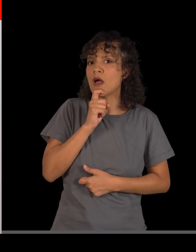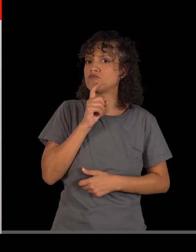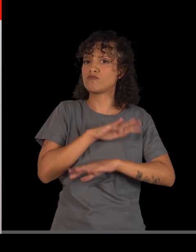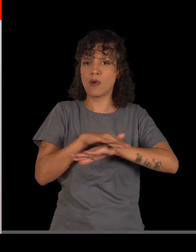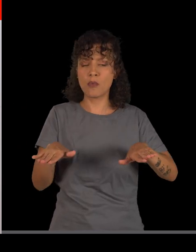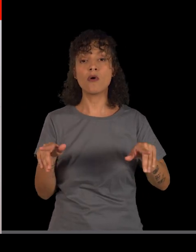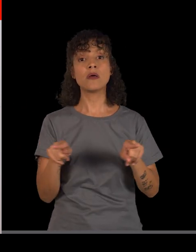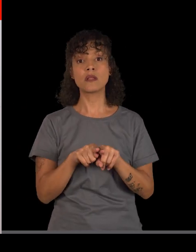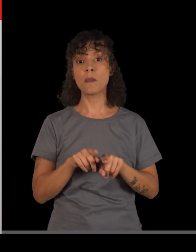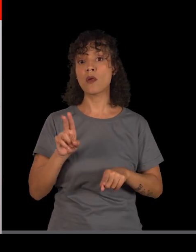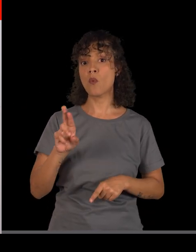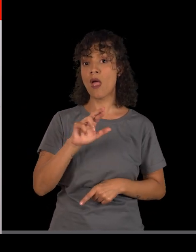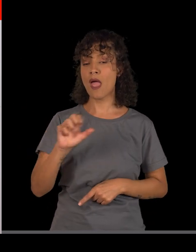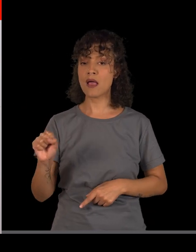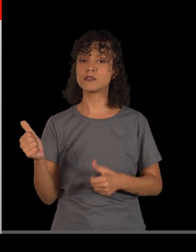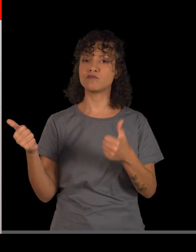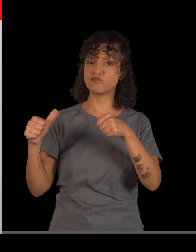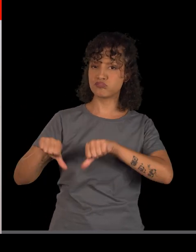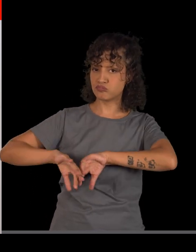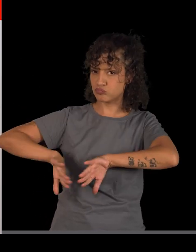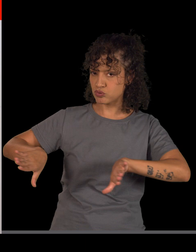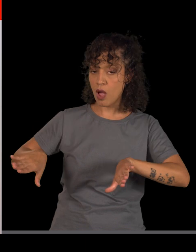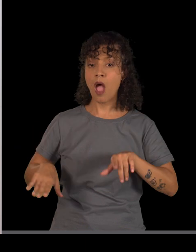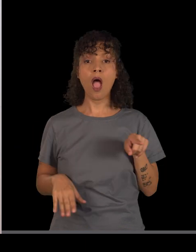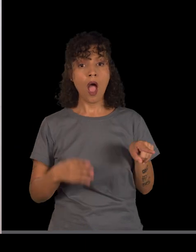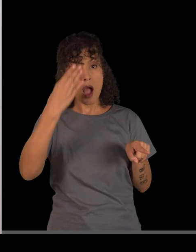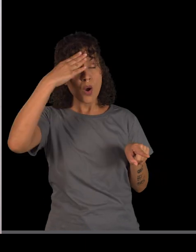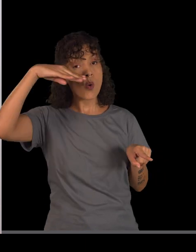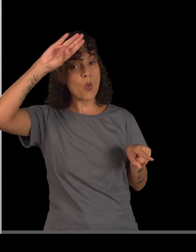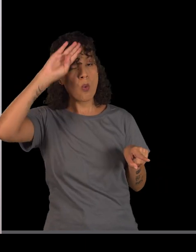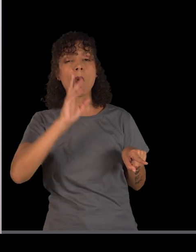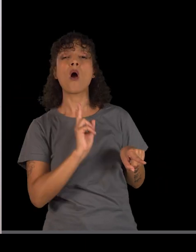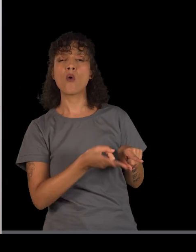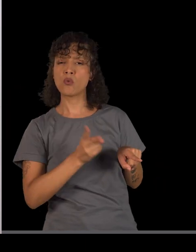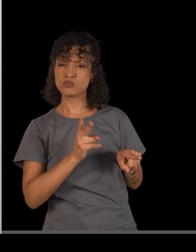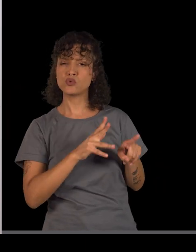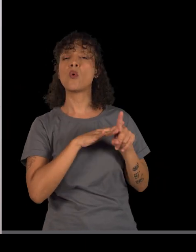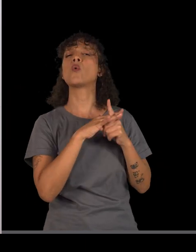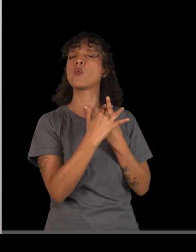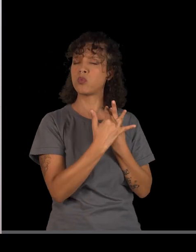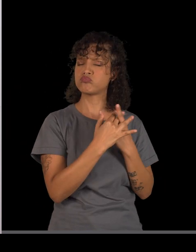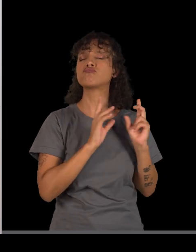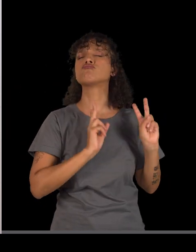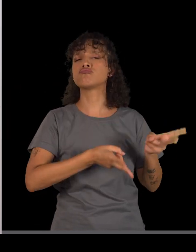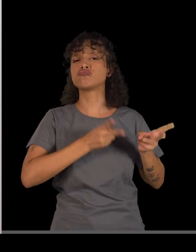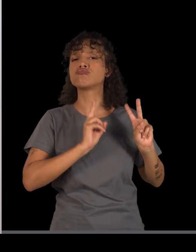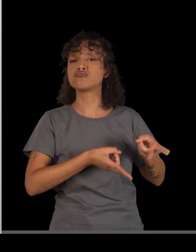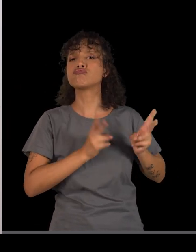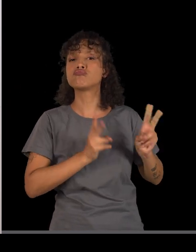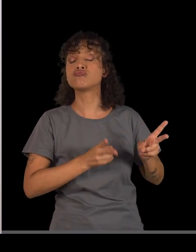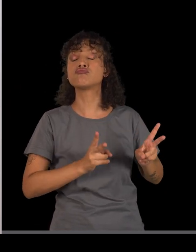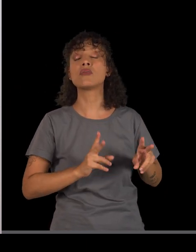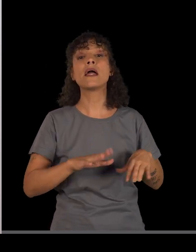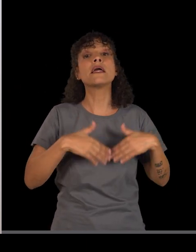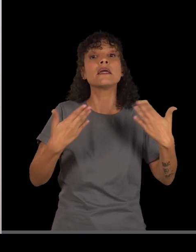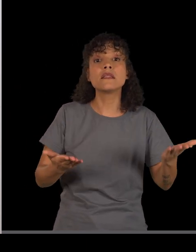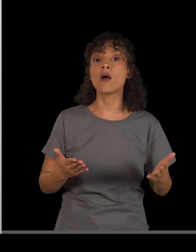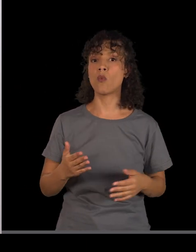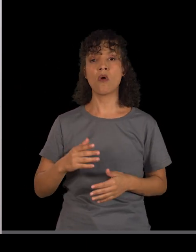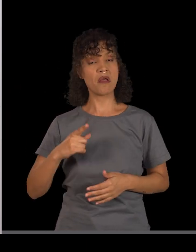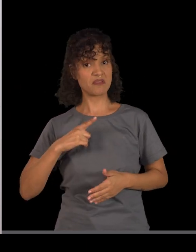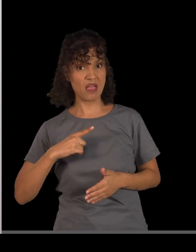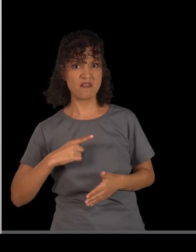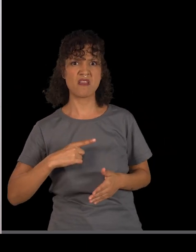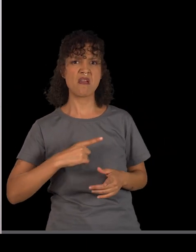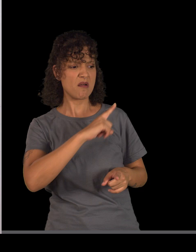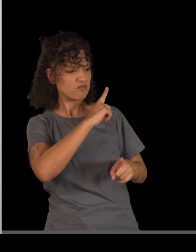em 1991, Cuba continuou a ser um país socialista, fazendo com que todos os